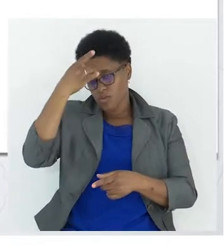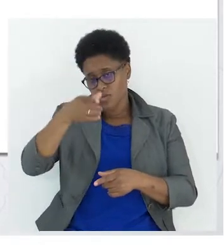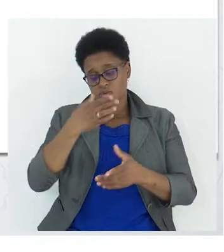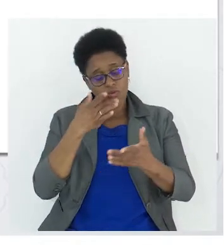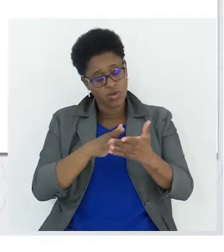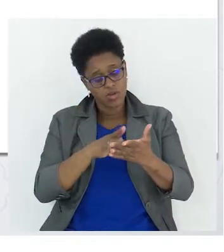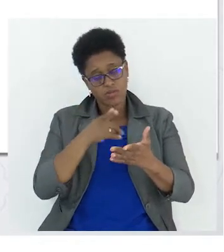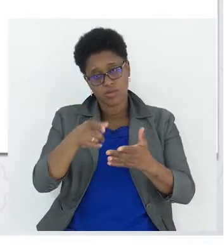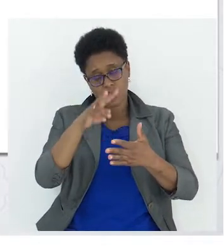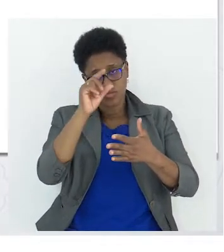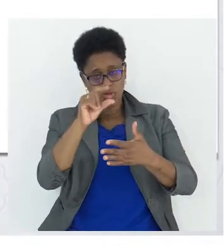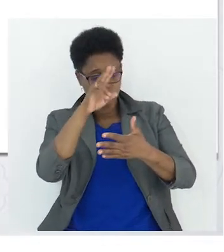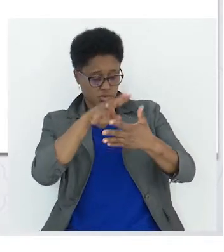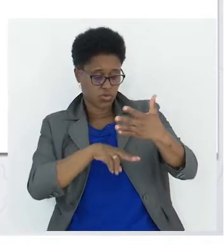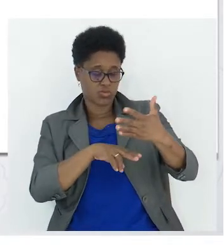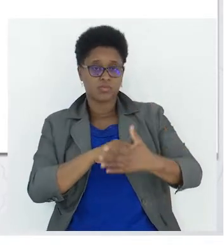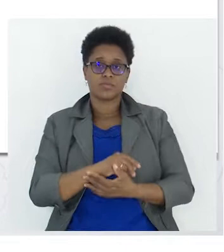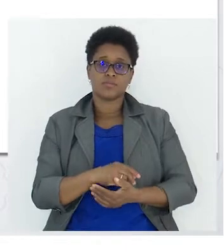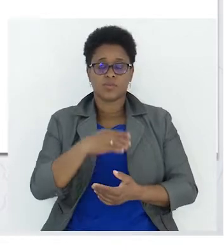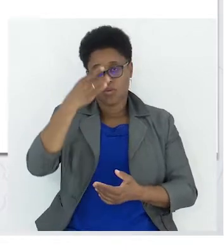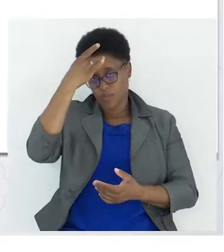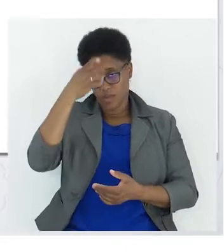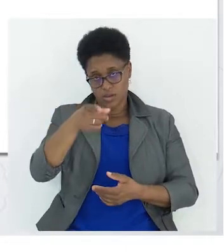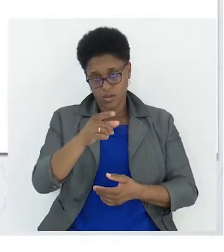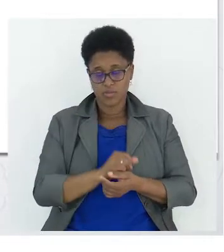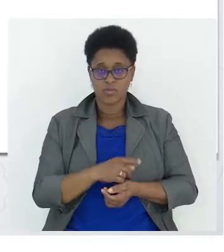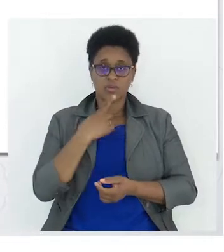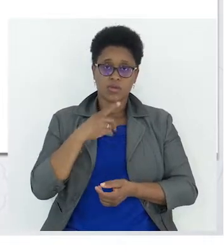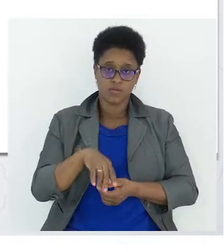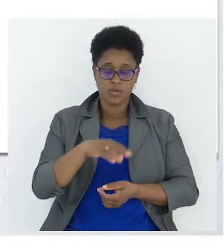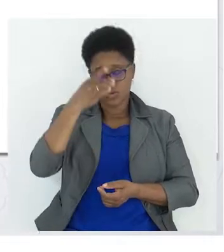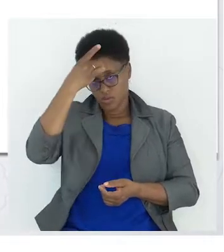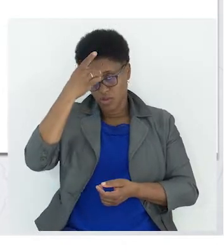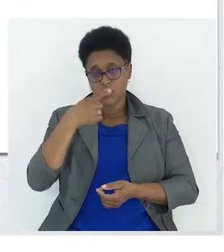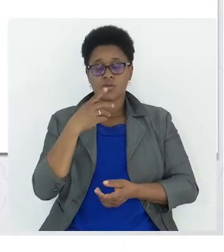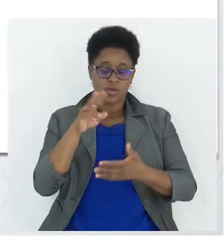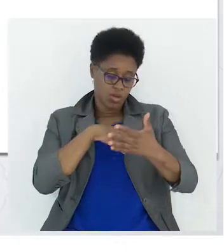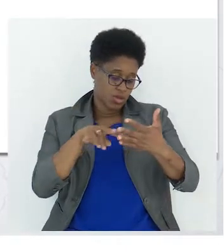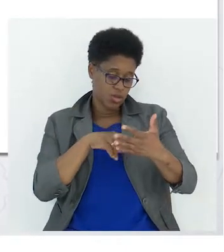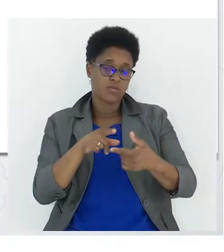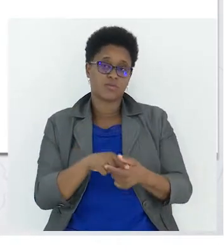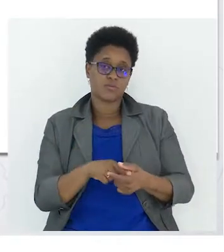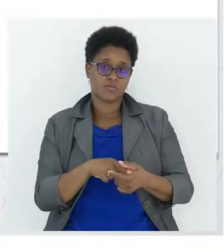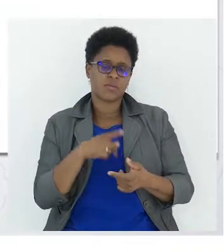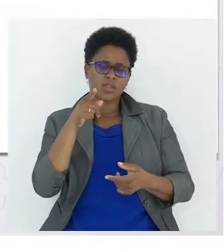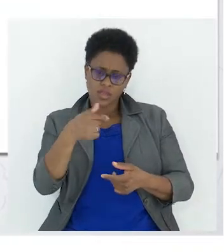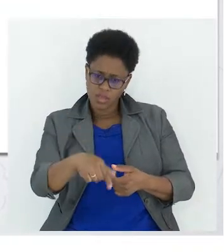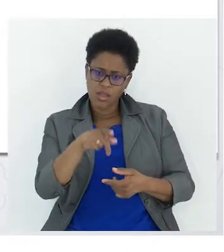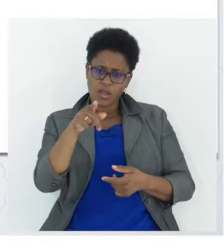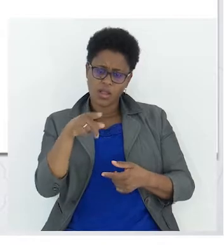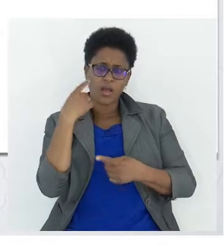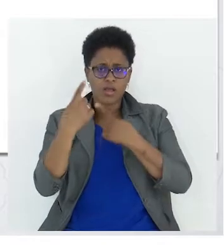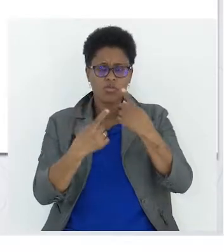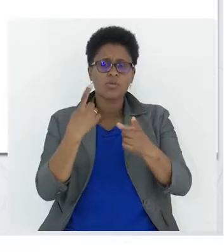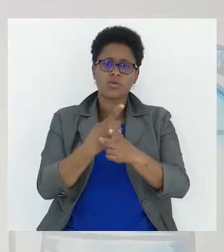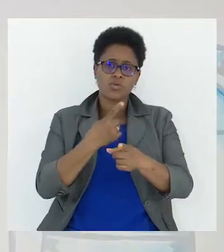excerto. Ok? Opina sobre o livro. Há lá alguma coisa relacionada com